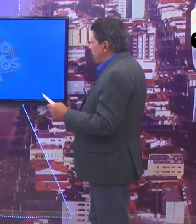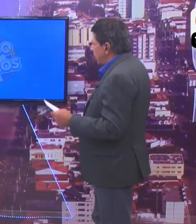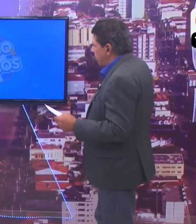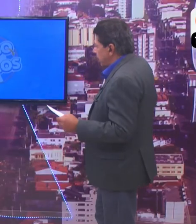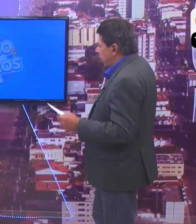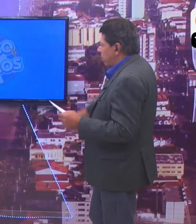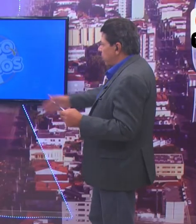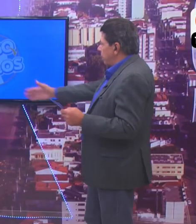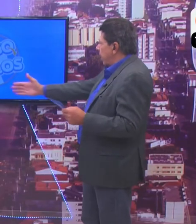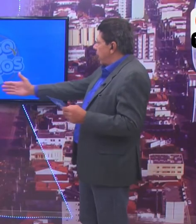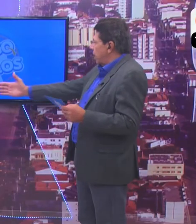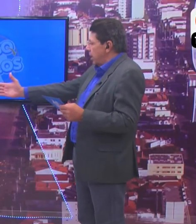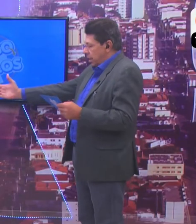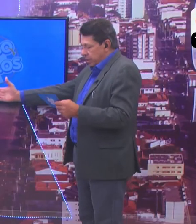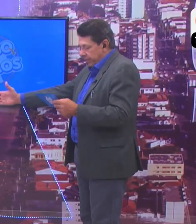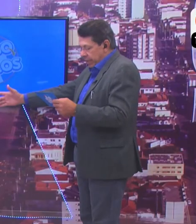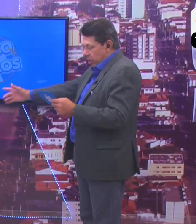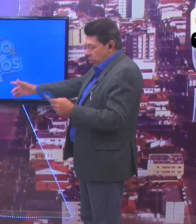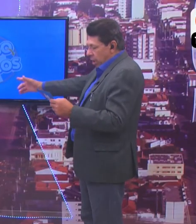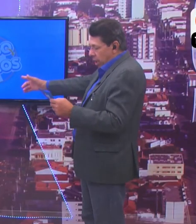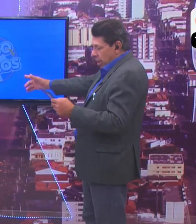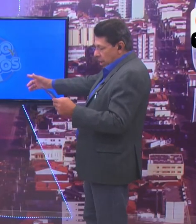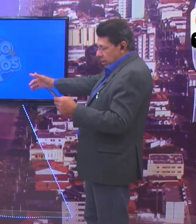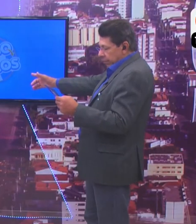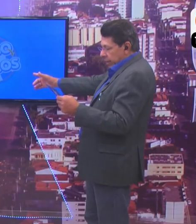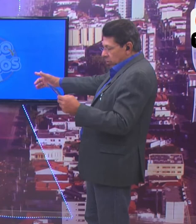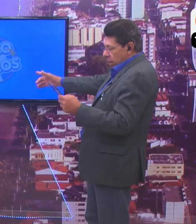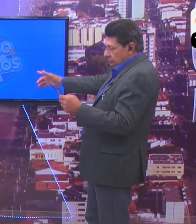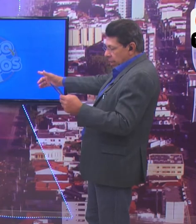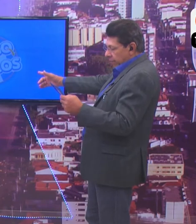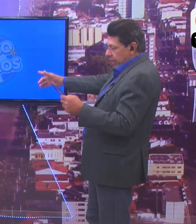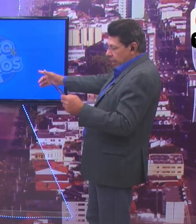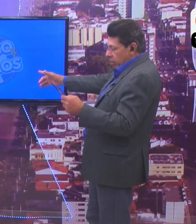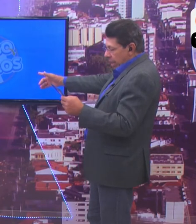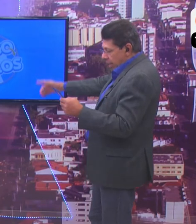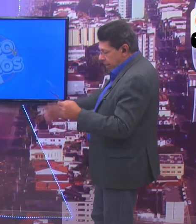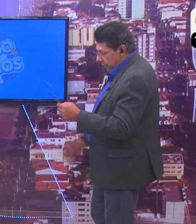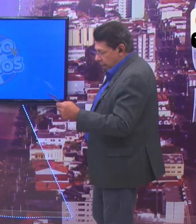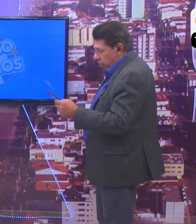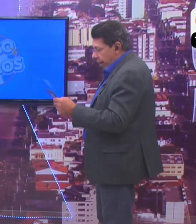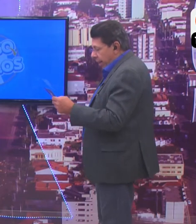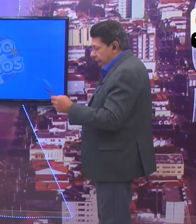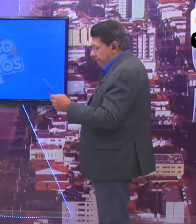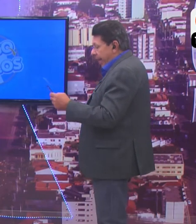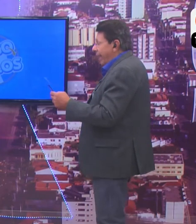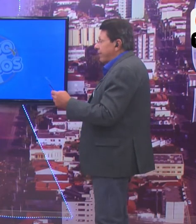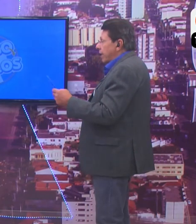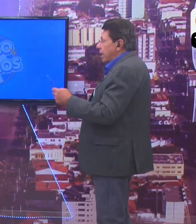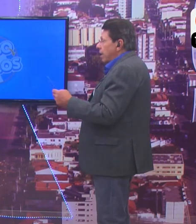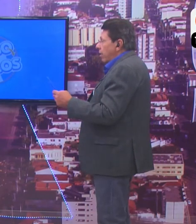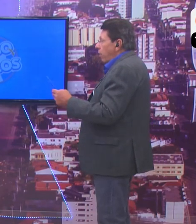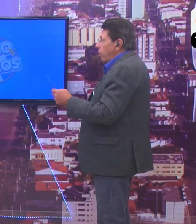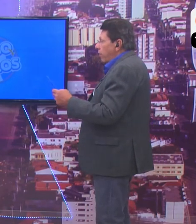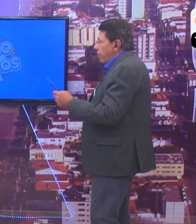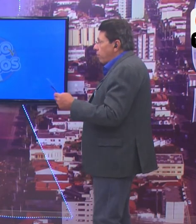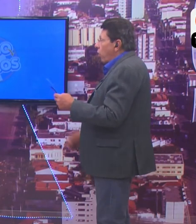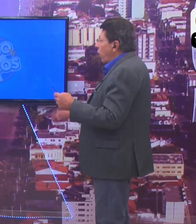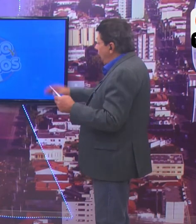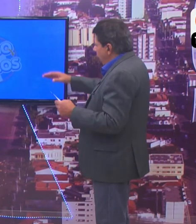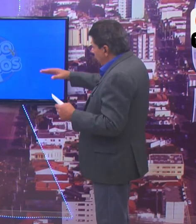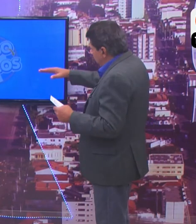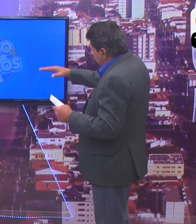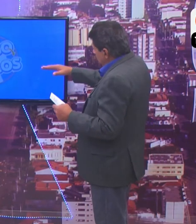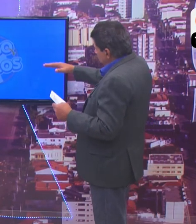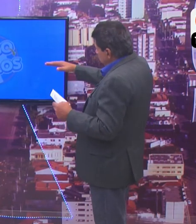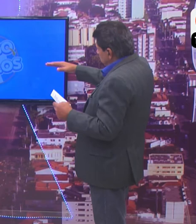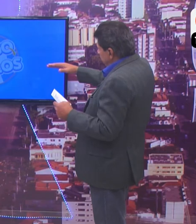para você aqui. Pode chegar um pouquinho para cá aqui, que você vai ter que olhar. Você vai ter que olhar aqui. Vai ter que olhar aqui, porque agora é a palavra. Vamos